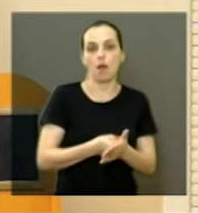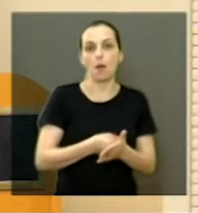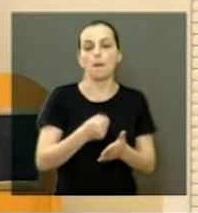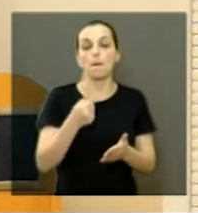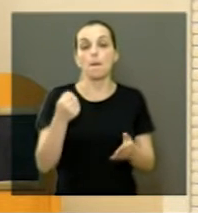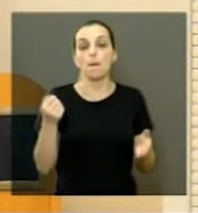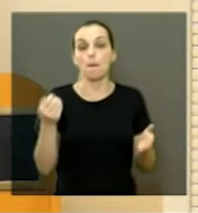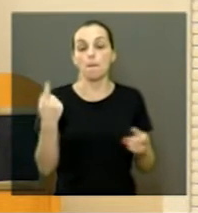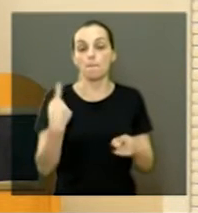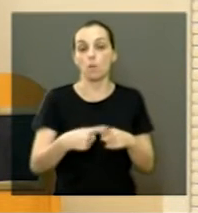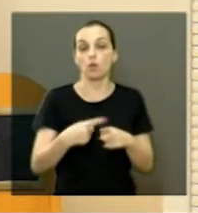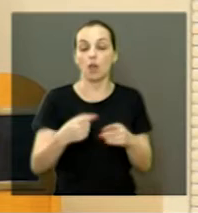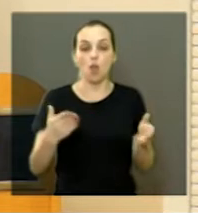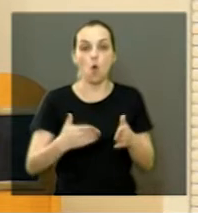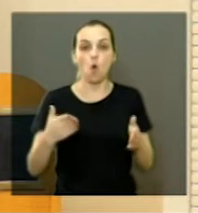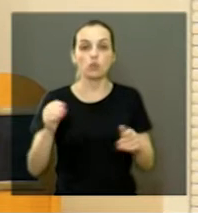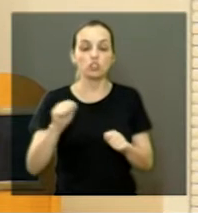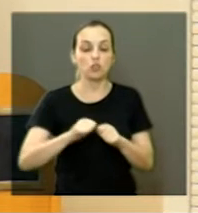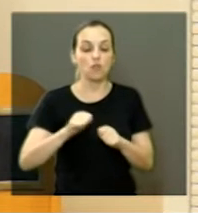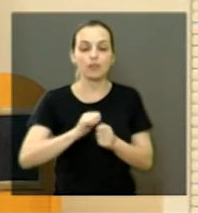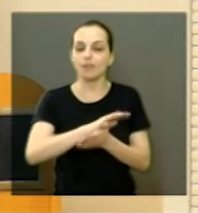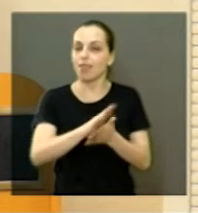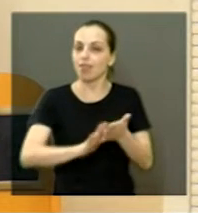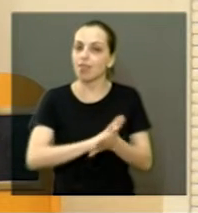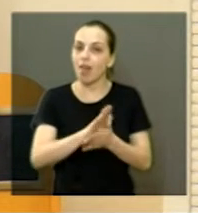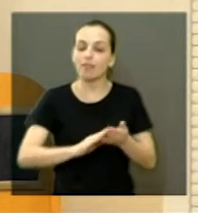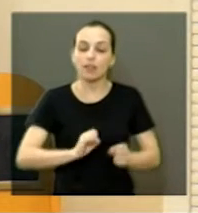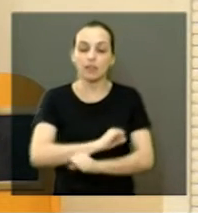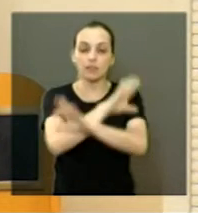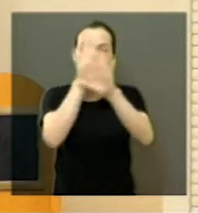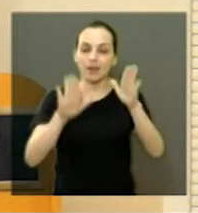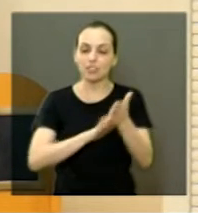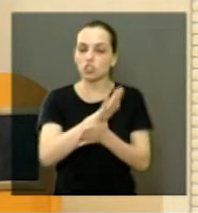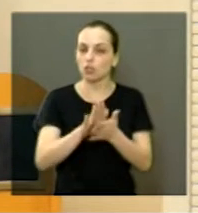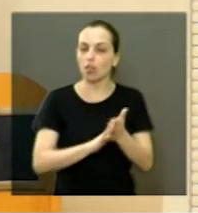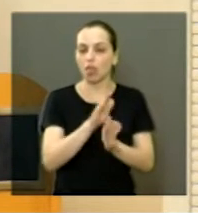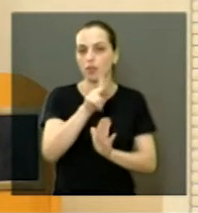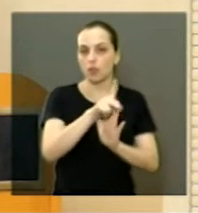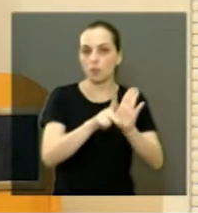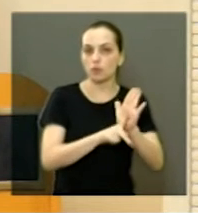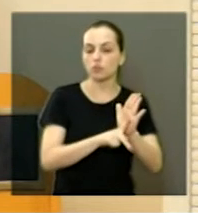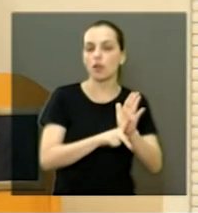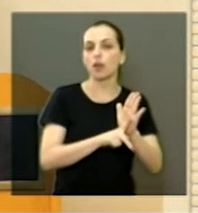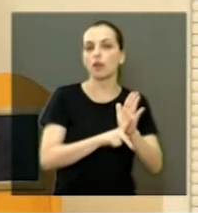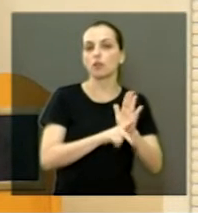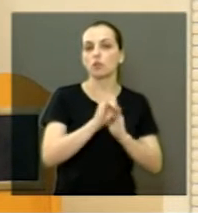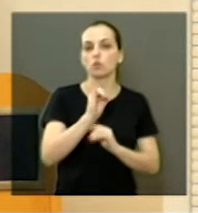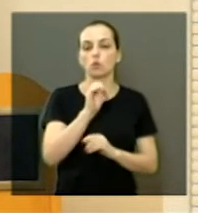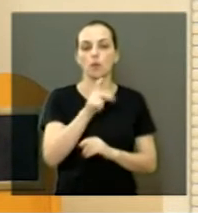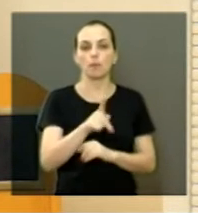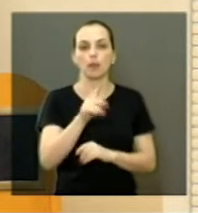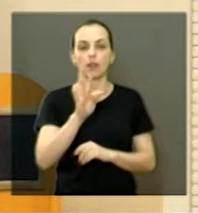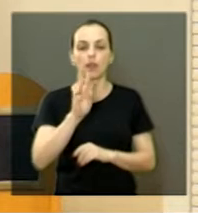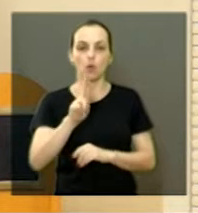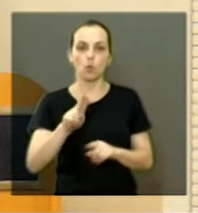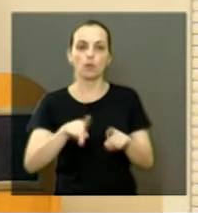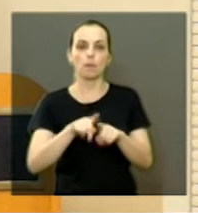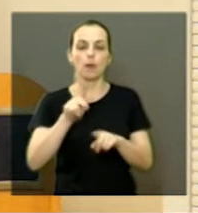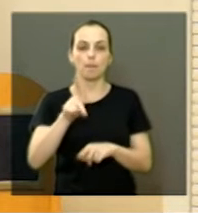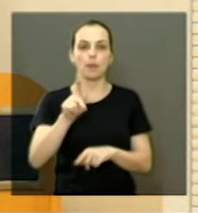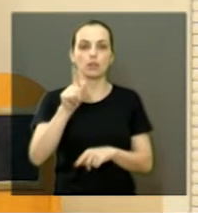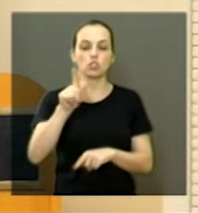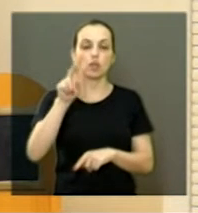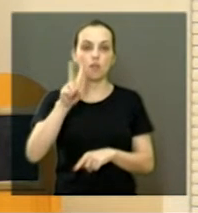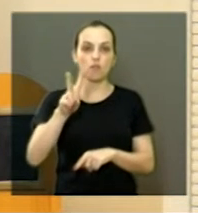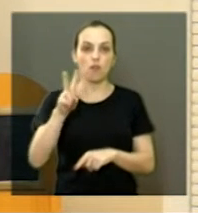hoje não foi feita essa transparência esse projeto de ppp do daae eo da planta genérica veio até agora na verdade